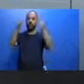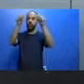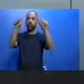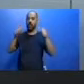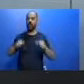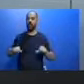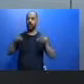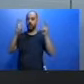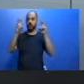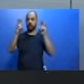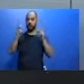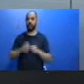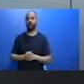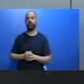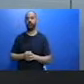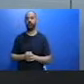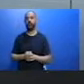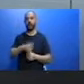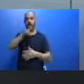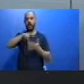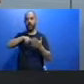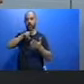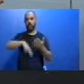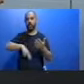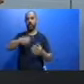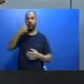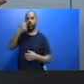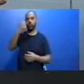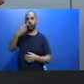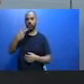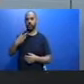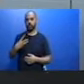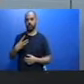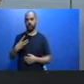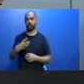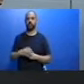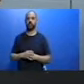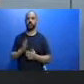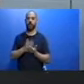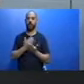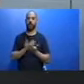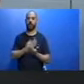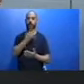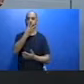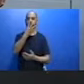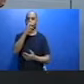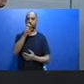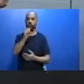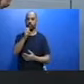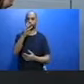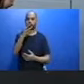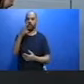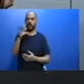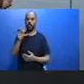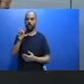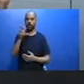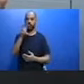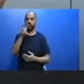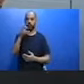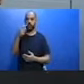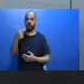cartaz fizemos a leitura do ler um ler dois ler três nas páginas 48 49